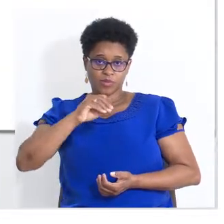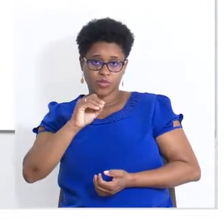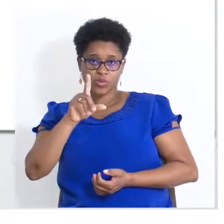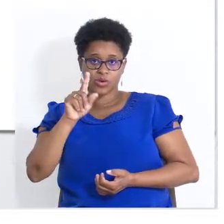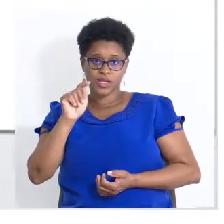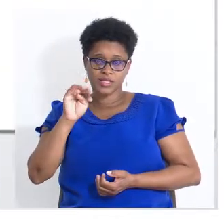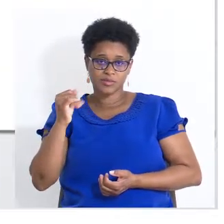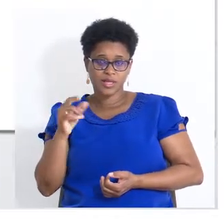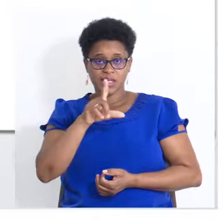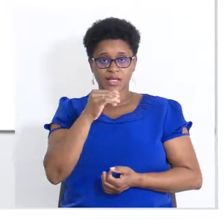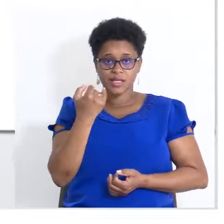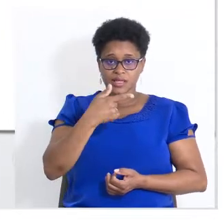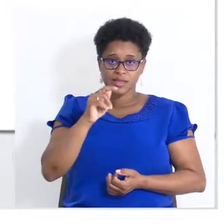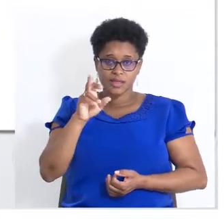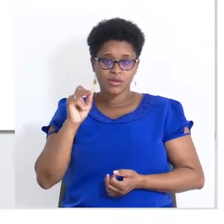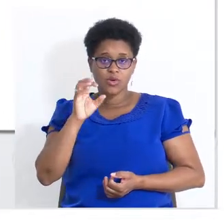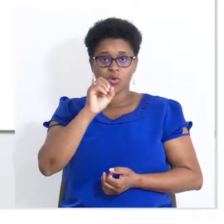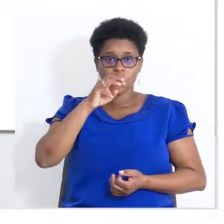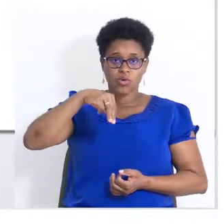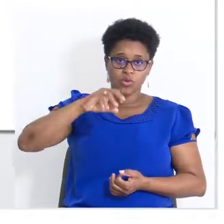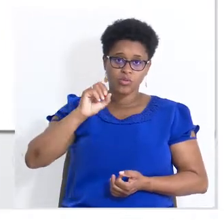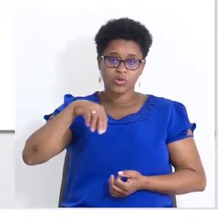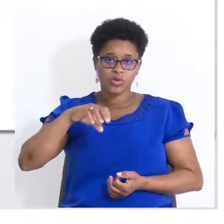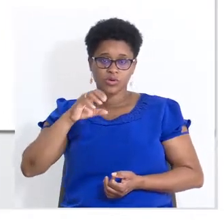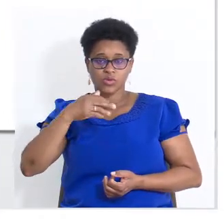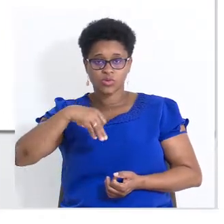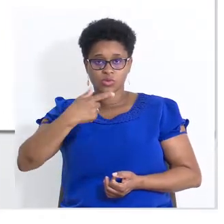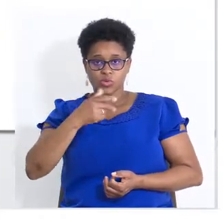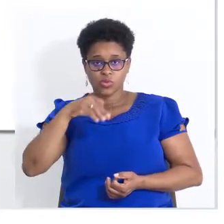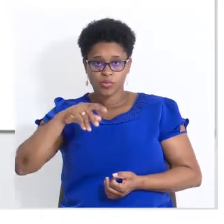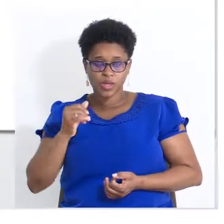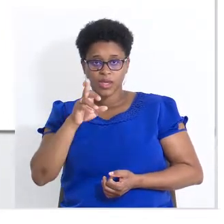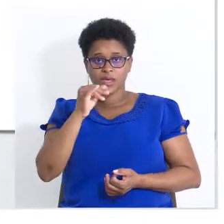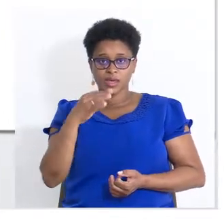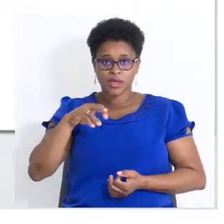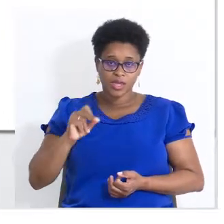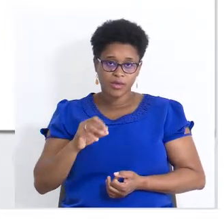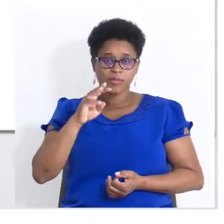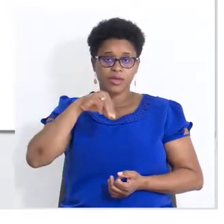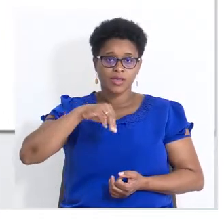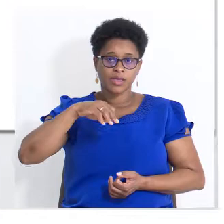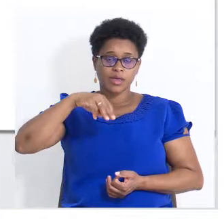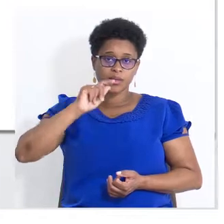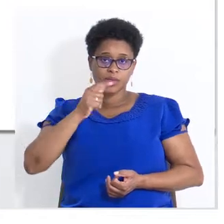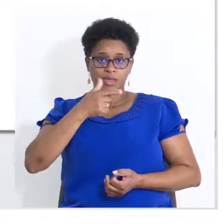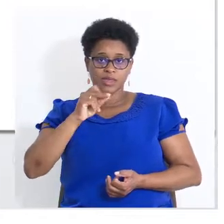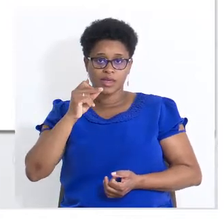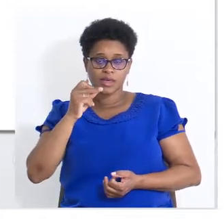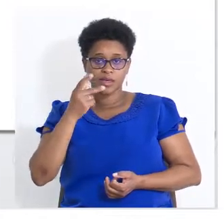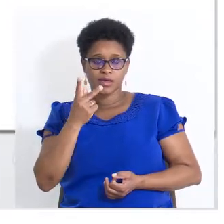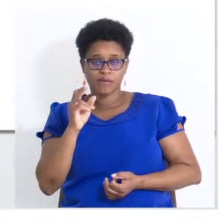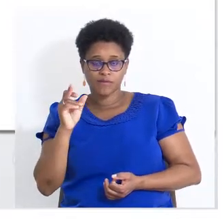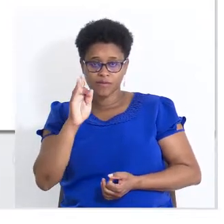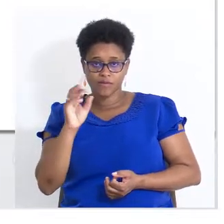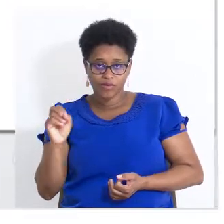Polissemia, aliteração, onomatopeias, rima, hipérbole, metáfora,